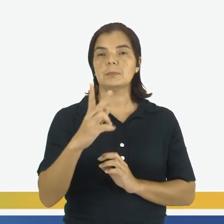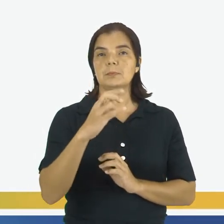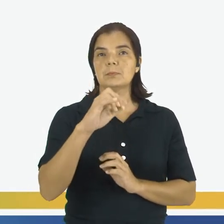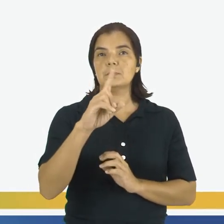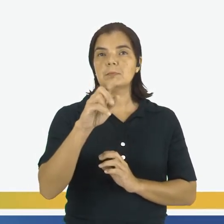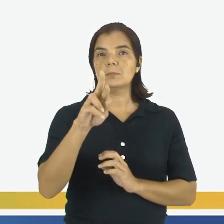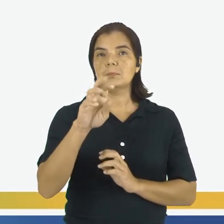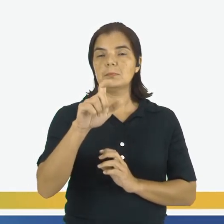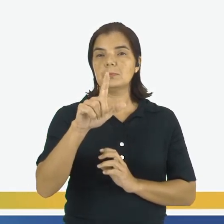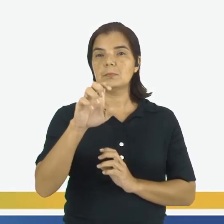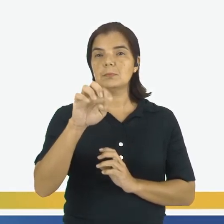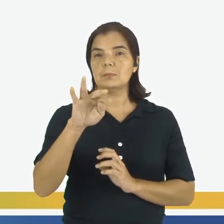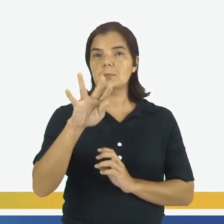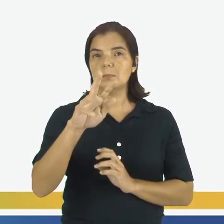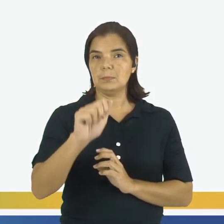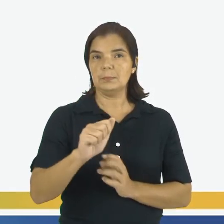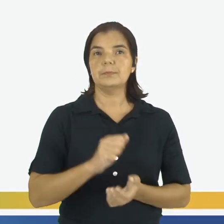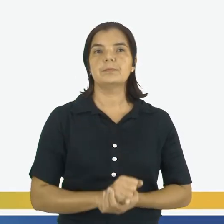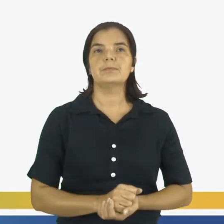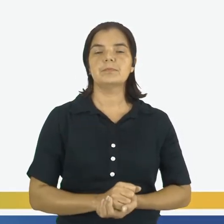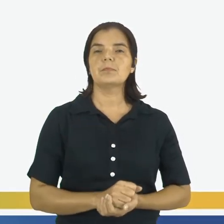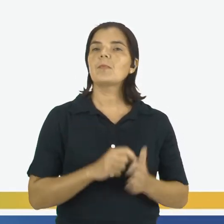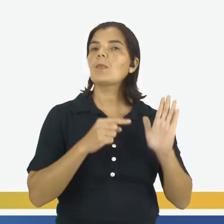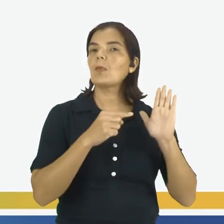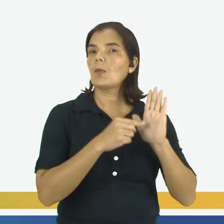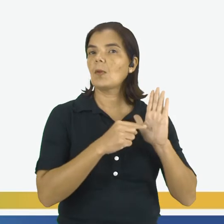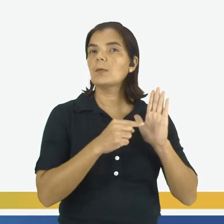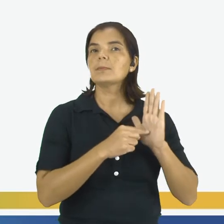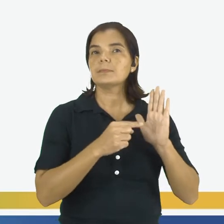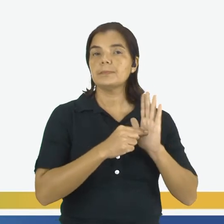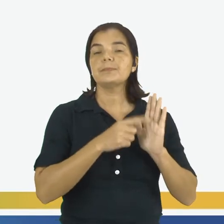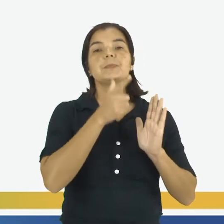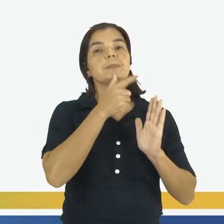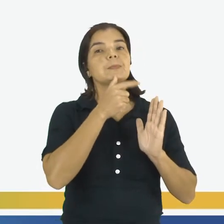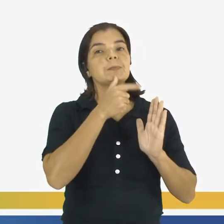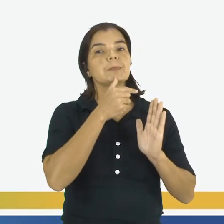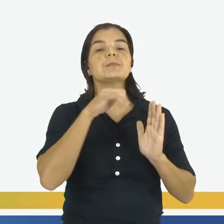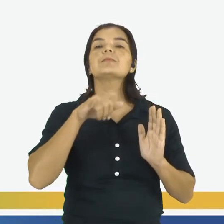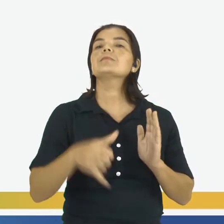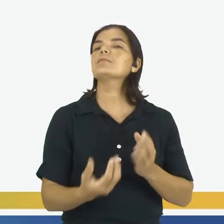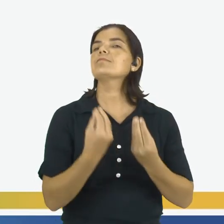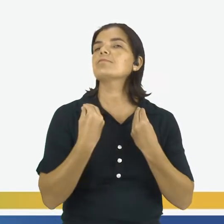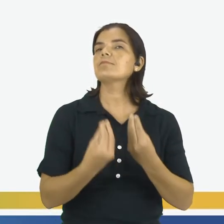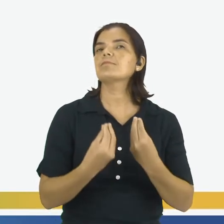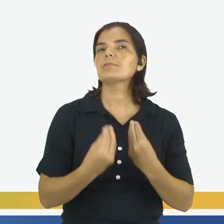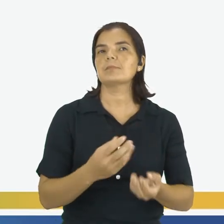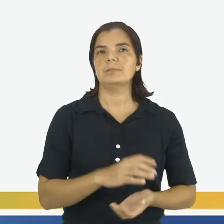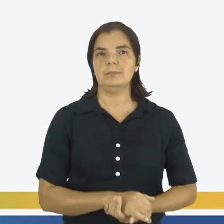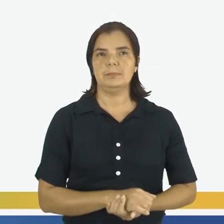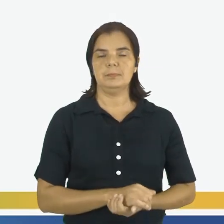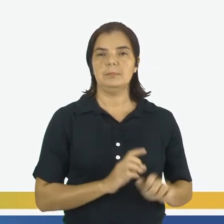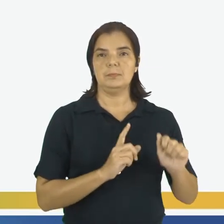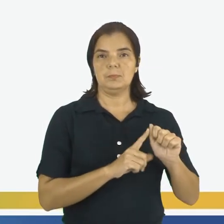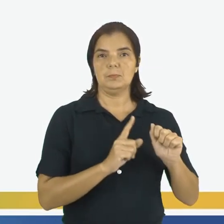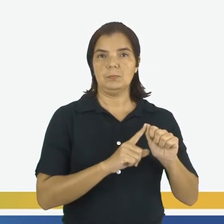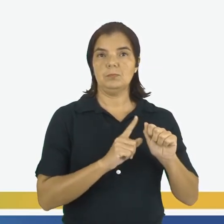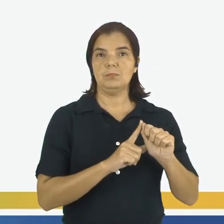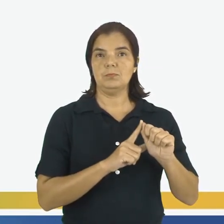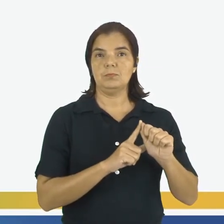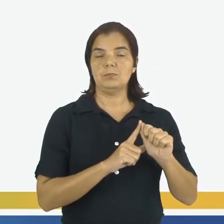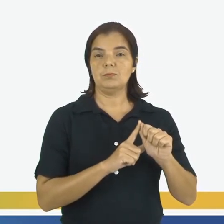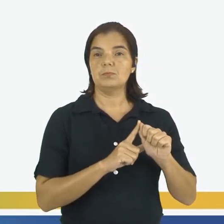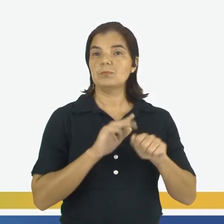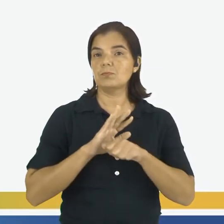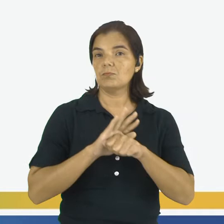Usina hidrelétrica. Nesta usina, a água ela é aproveitada para quê? Para o abastecimento